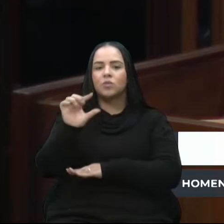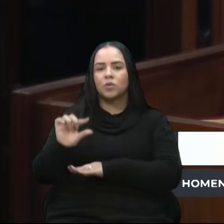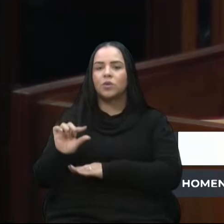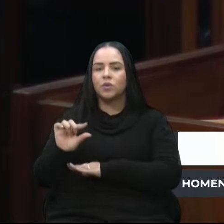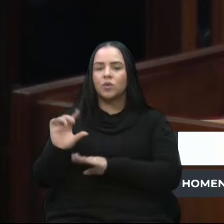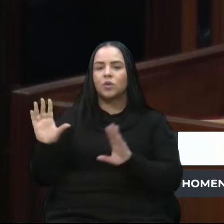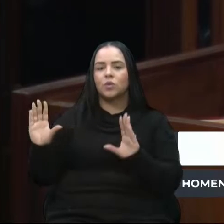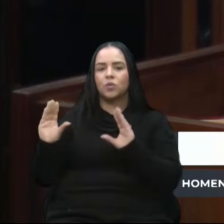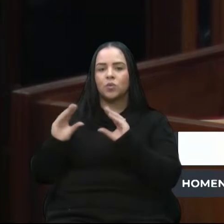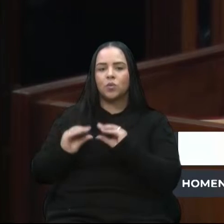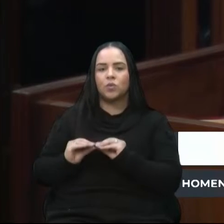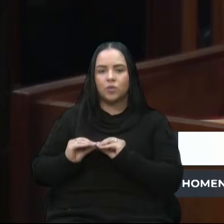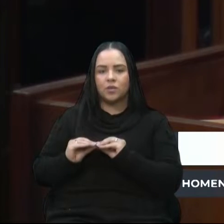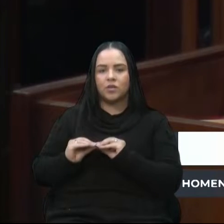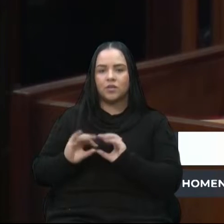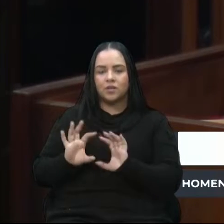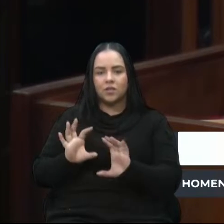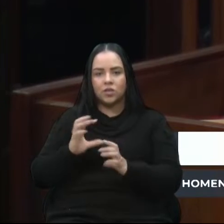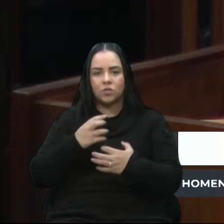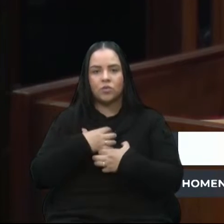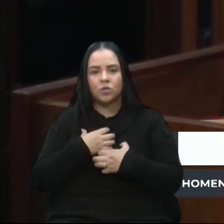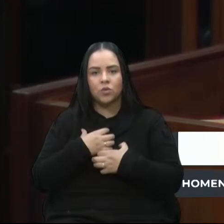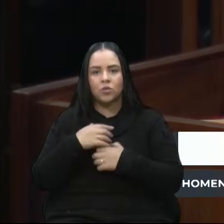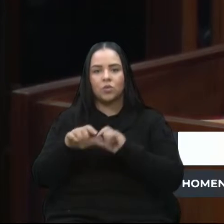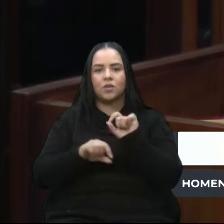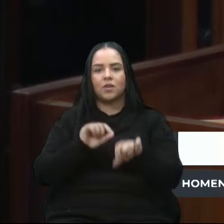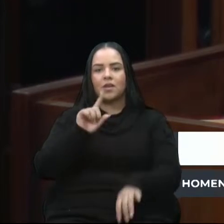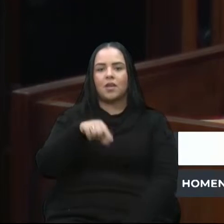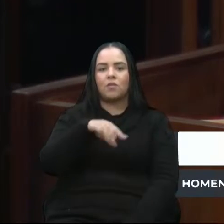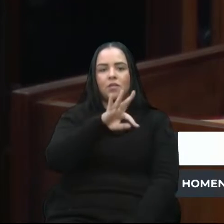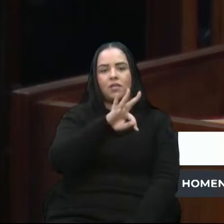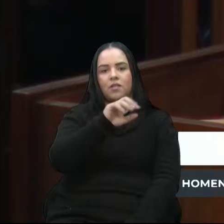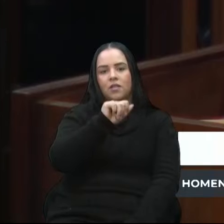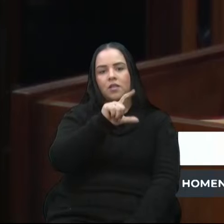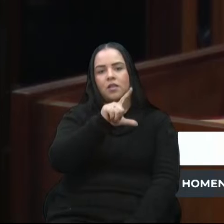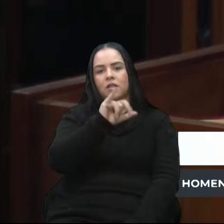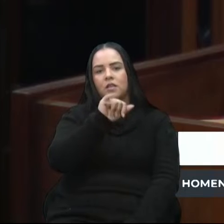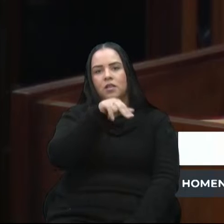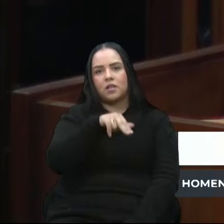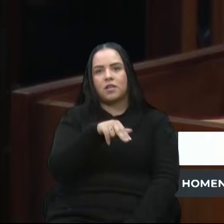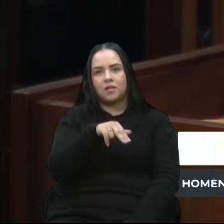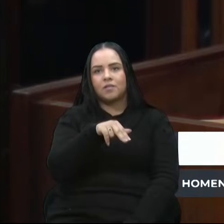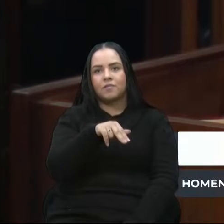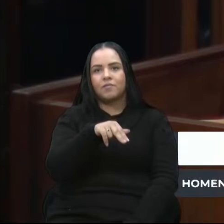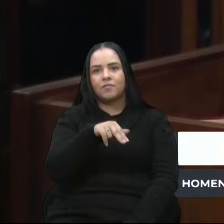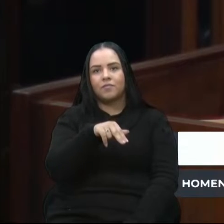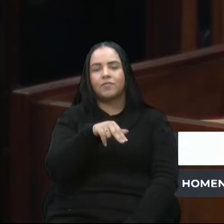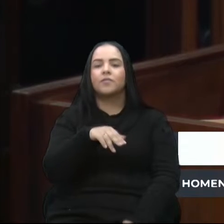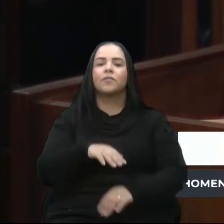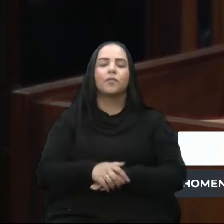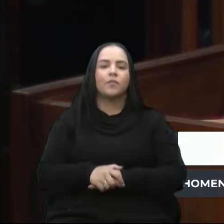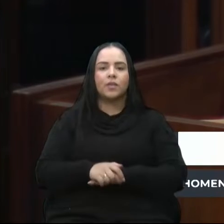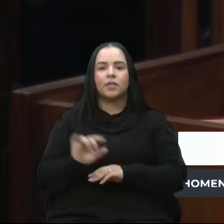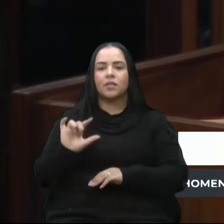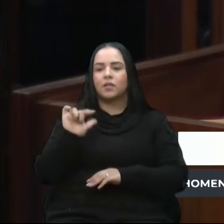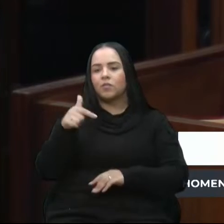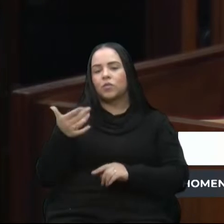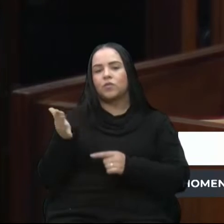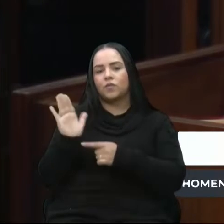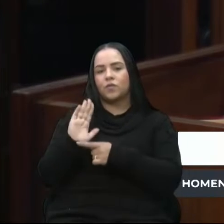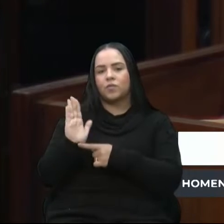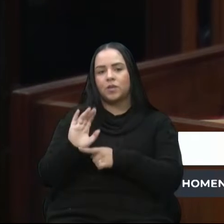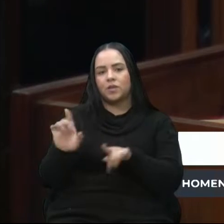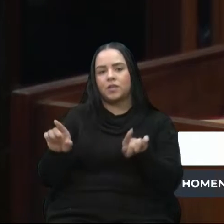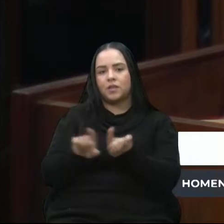um pouco esse sentimento do que é o italiano, nessa visão pop. E depois um filme também,